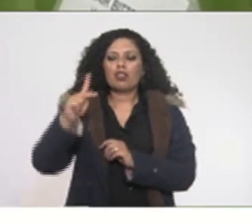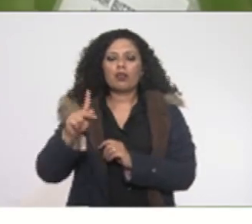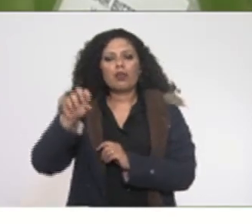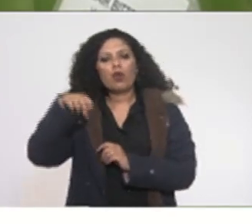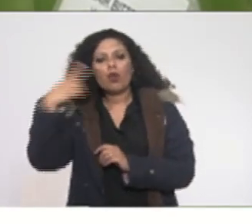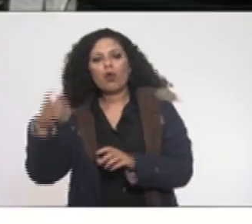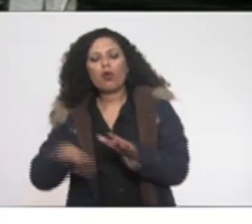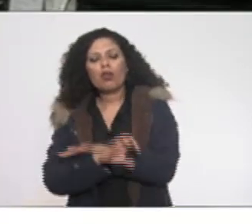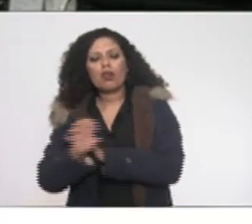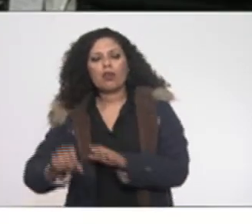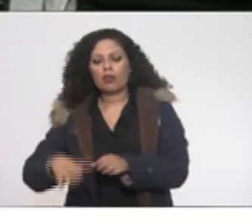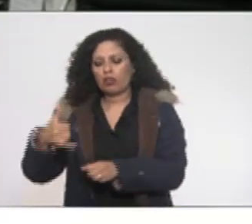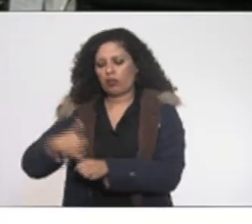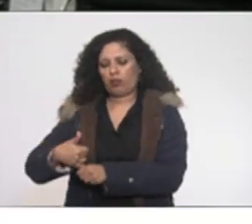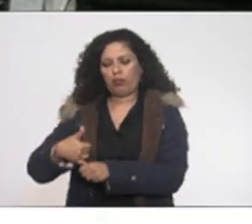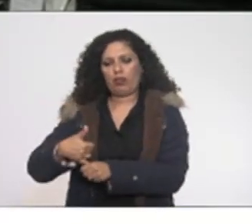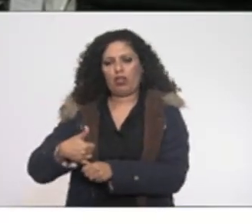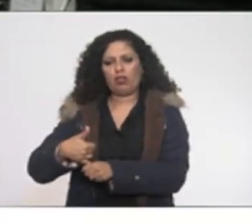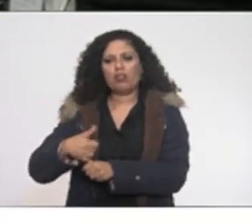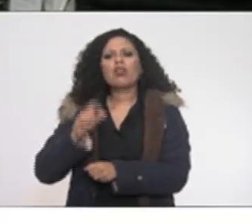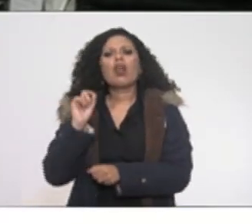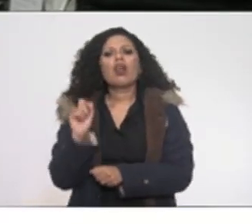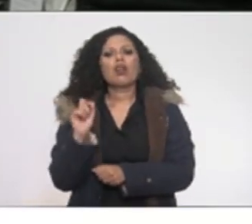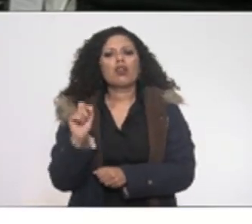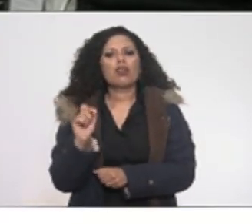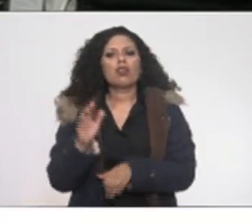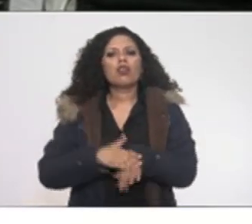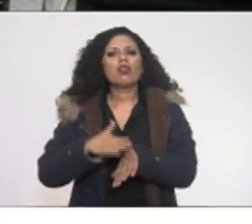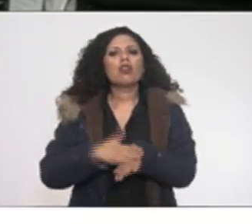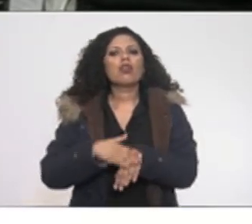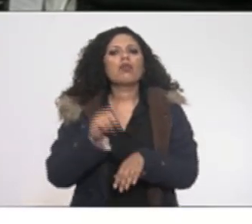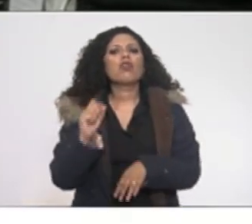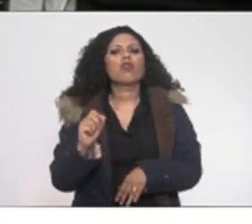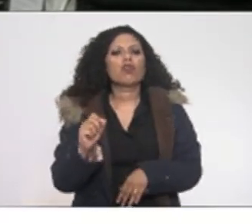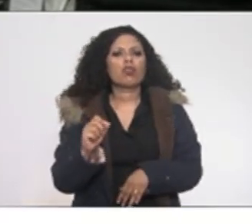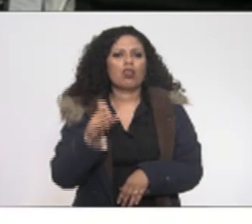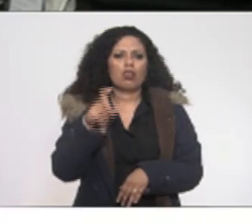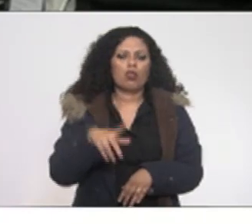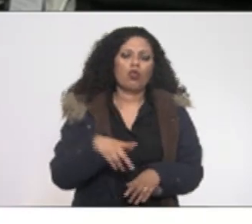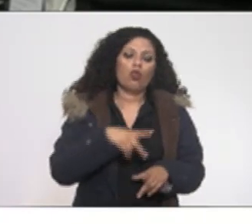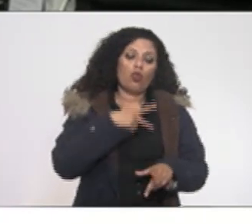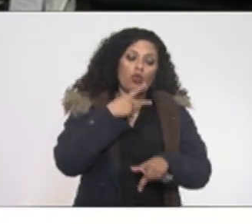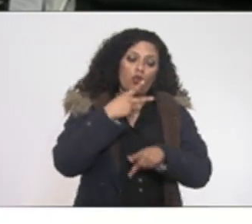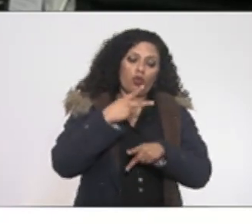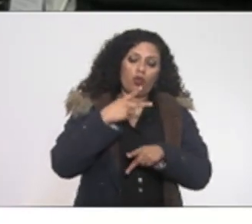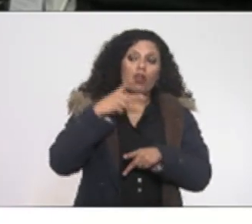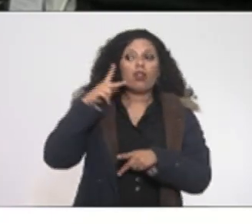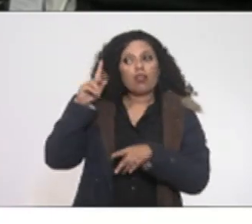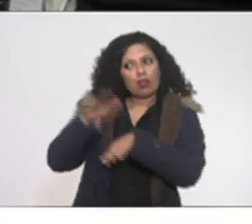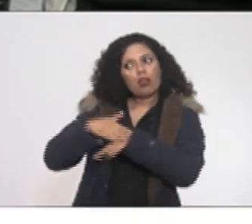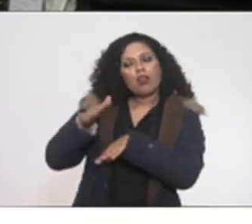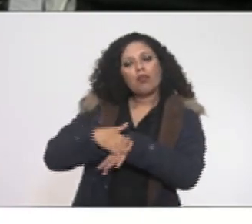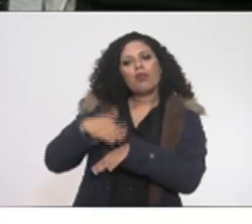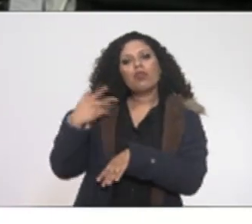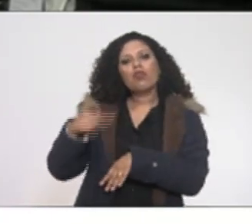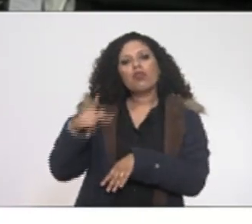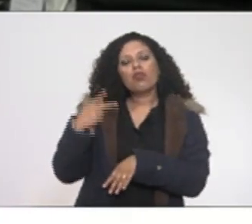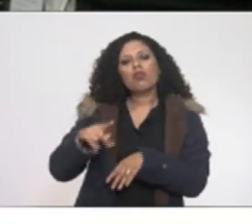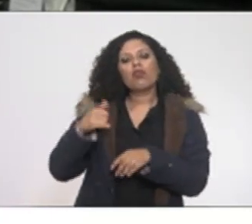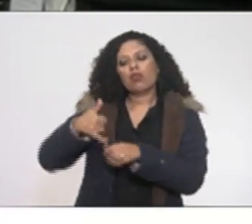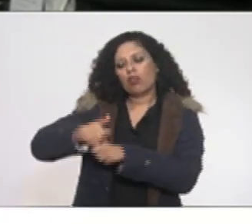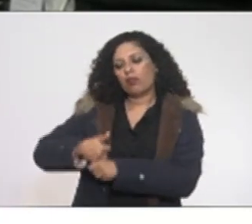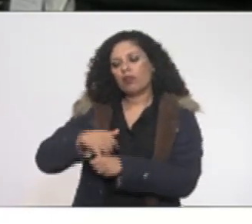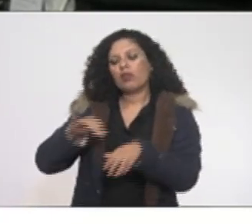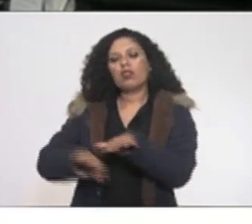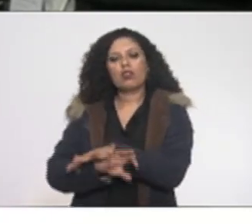Não, o preço do combustível em si, do energético, é livre. Então, ela baixou porque baixaram as condições. Muito bem,